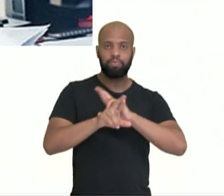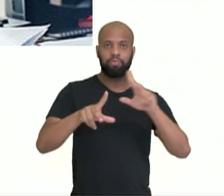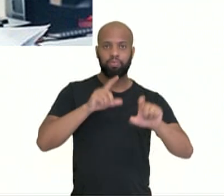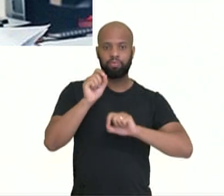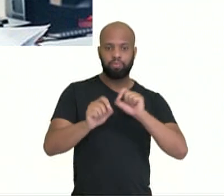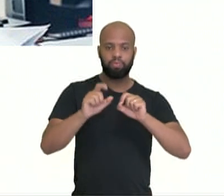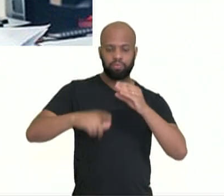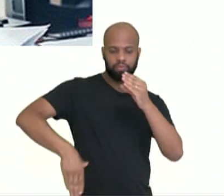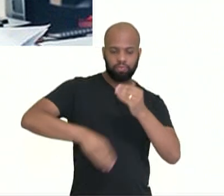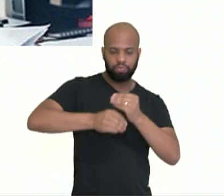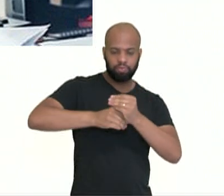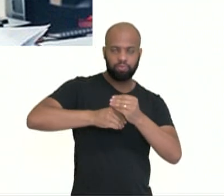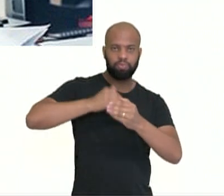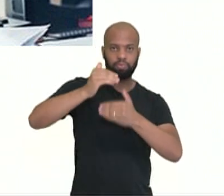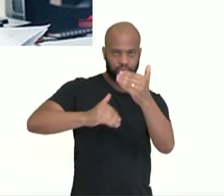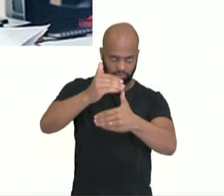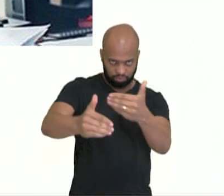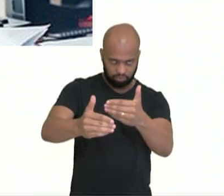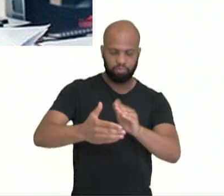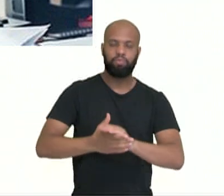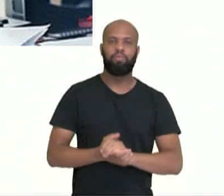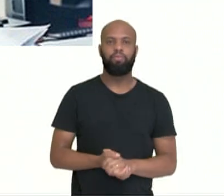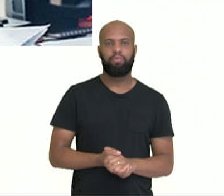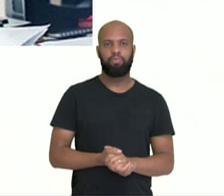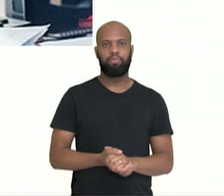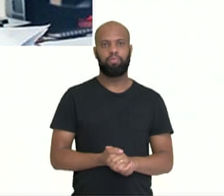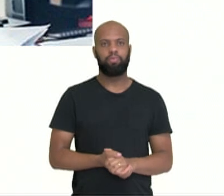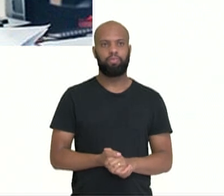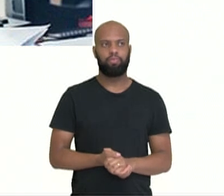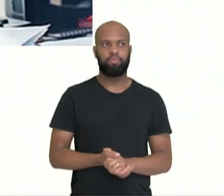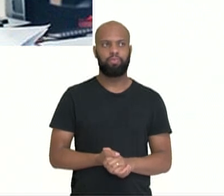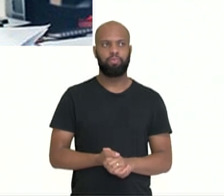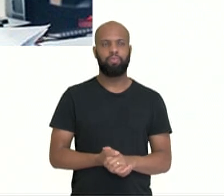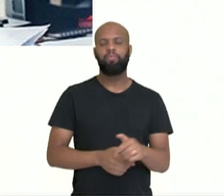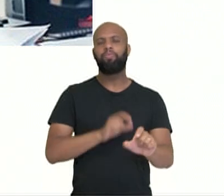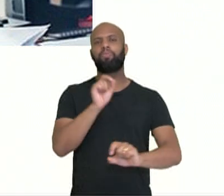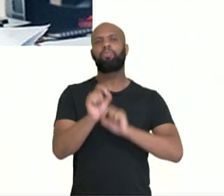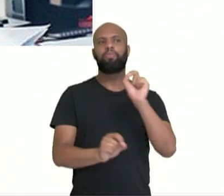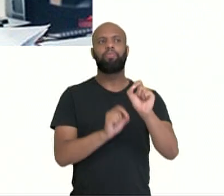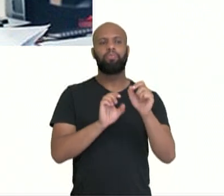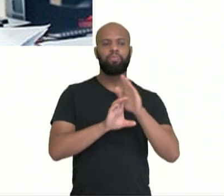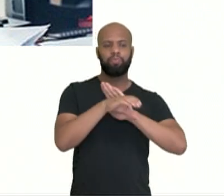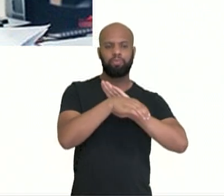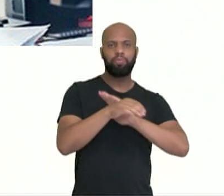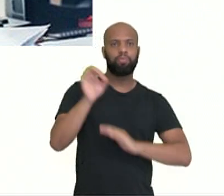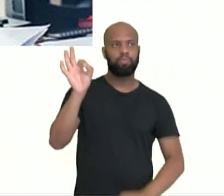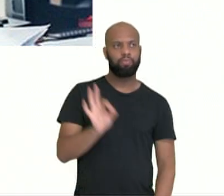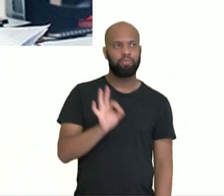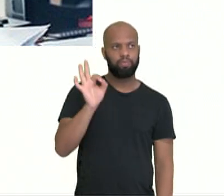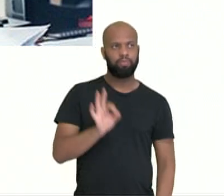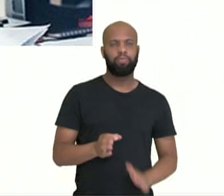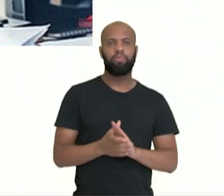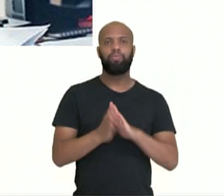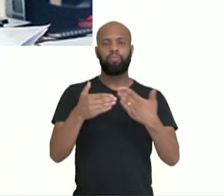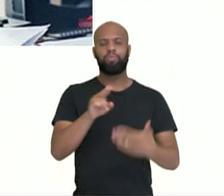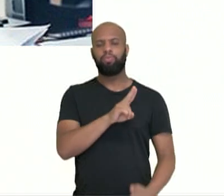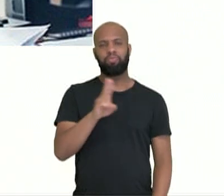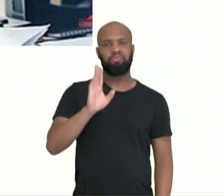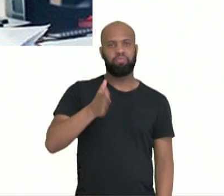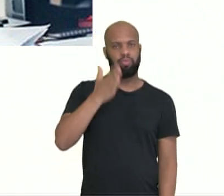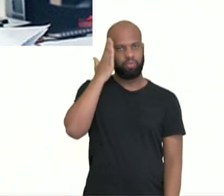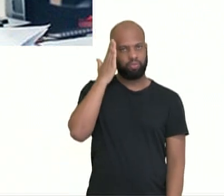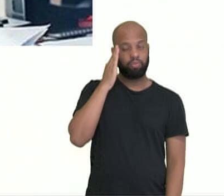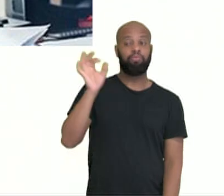chama acréscimos sucessivos. Legal? O que é o conceito de porcentagem? O próprio nome já diz,